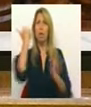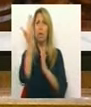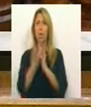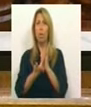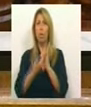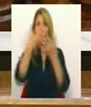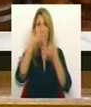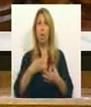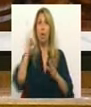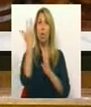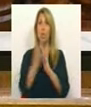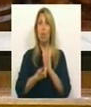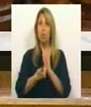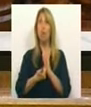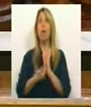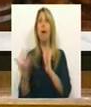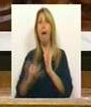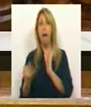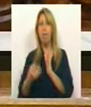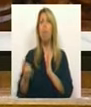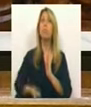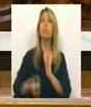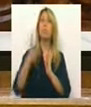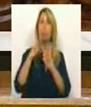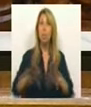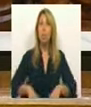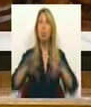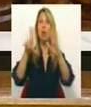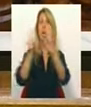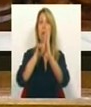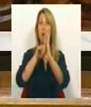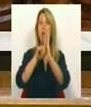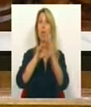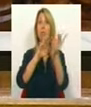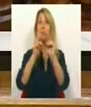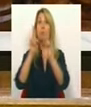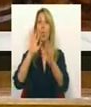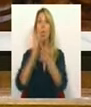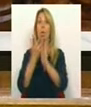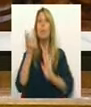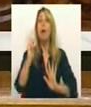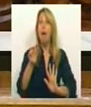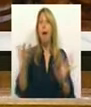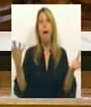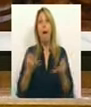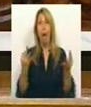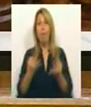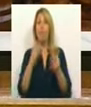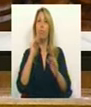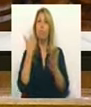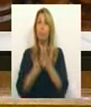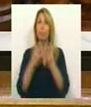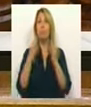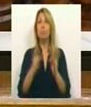constitucional, muitos têm sido, então, os progressos ao nível da legislação nos últimos anos, no sentido da efetiva concretização da